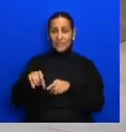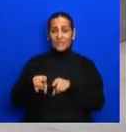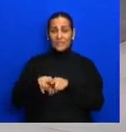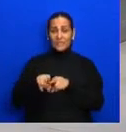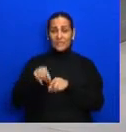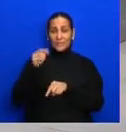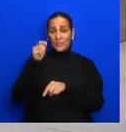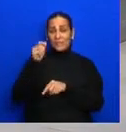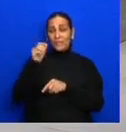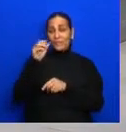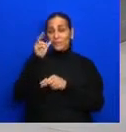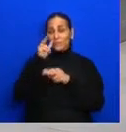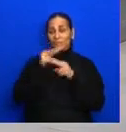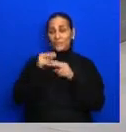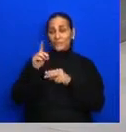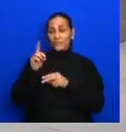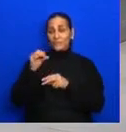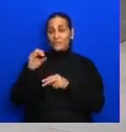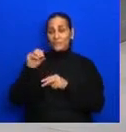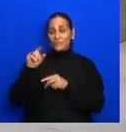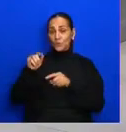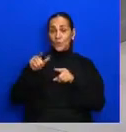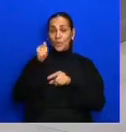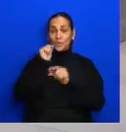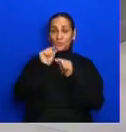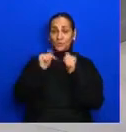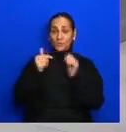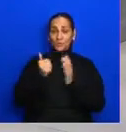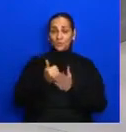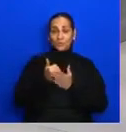pode auxiliar no esvaziamento do Globo. Por favor, Jennifer.